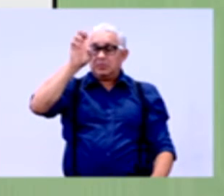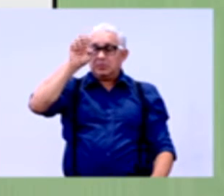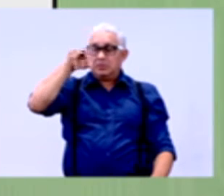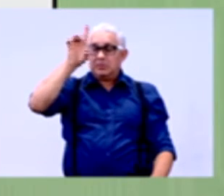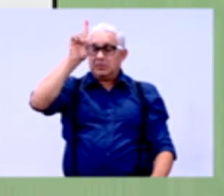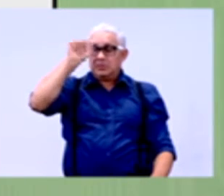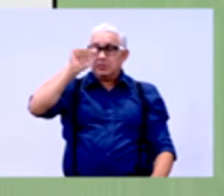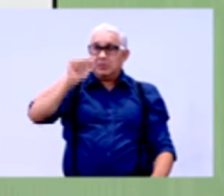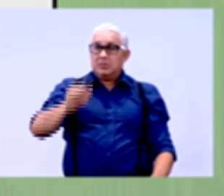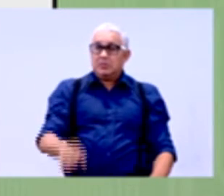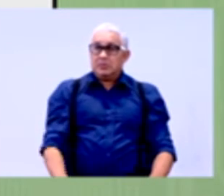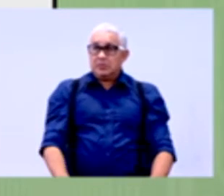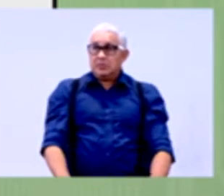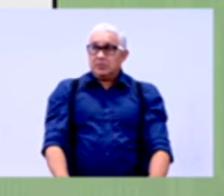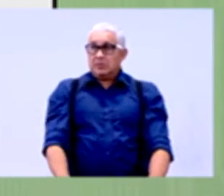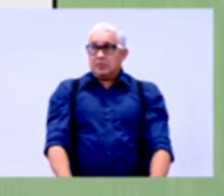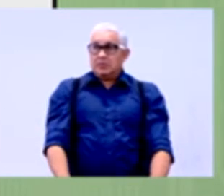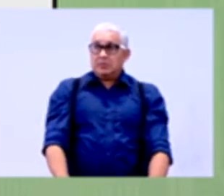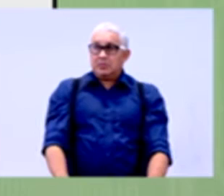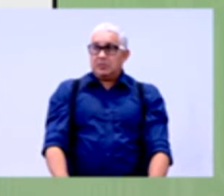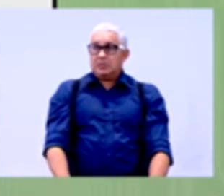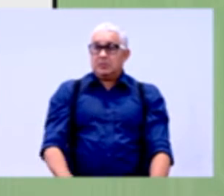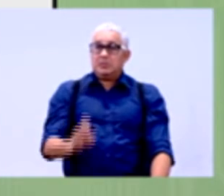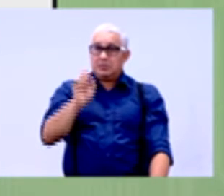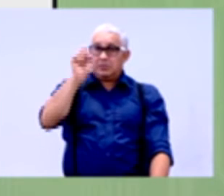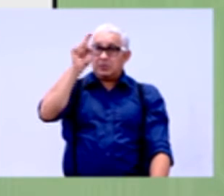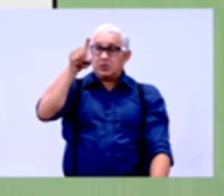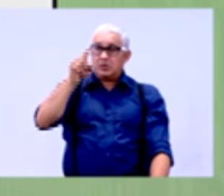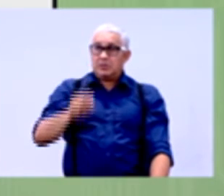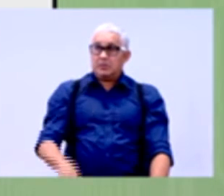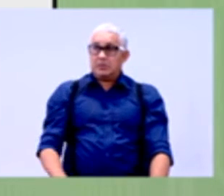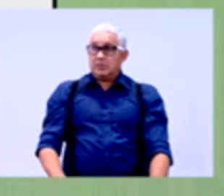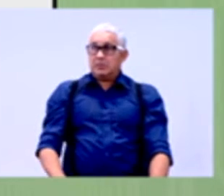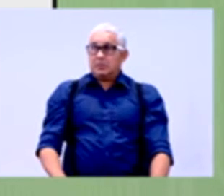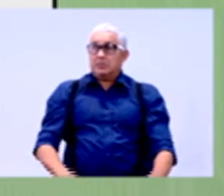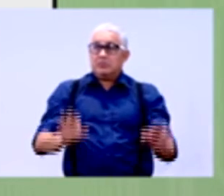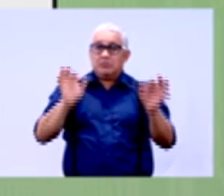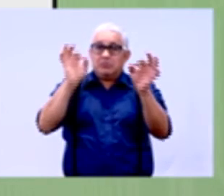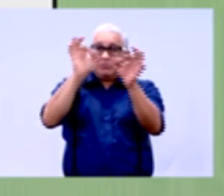venda, e aí ponto fechar venda.